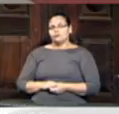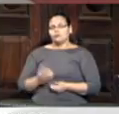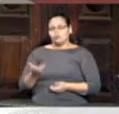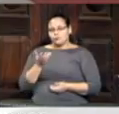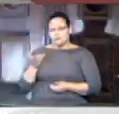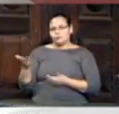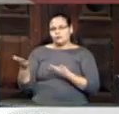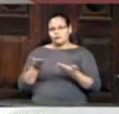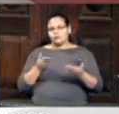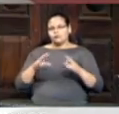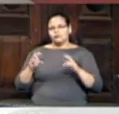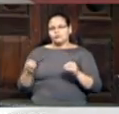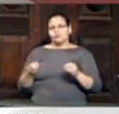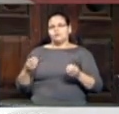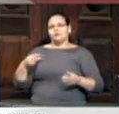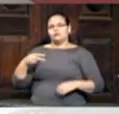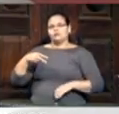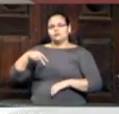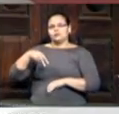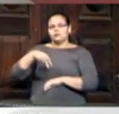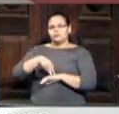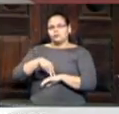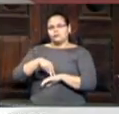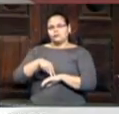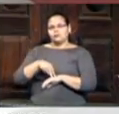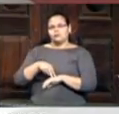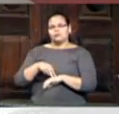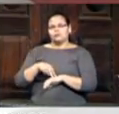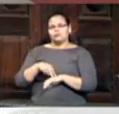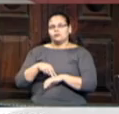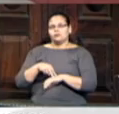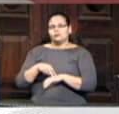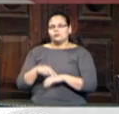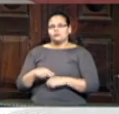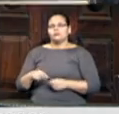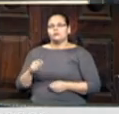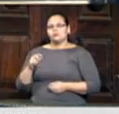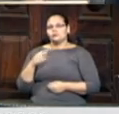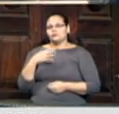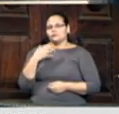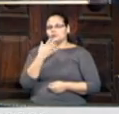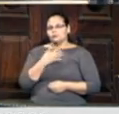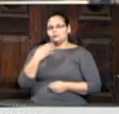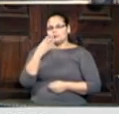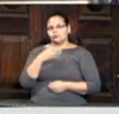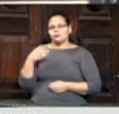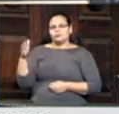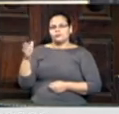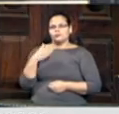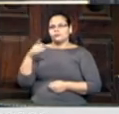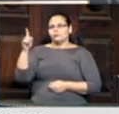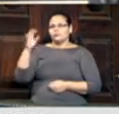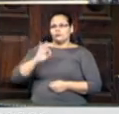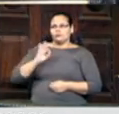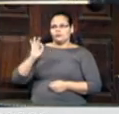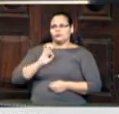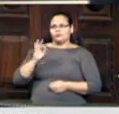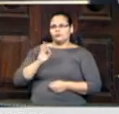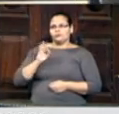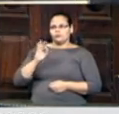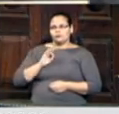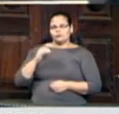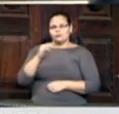Quero convidar todos para que fiquemos em posição de respeito para ouvirmos o hino nacional executado pela Banda da Polícia Militar do Estado do Rio de